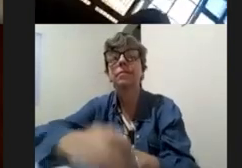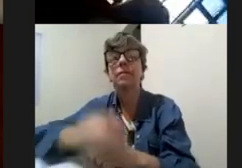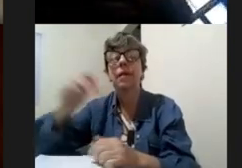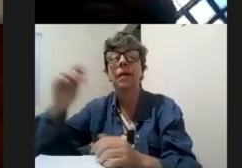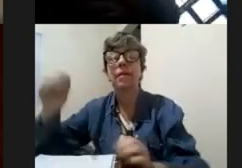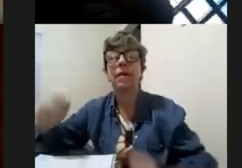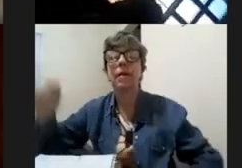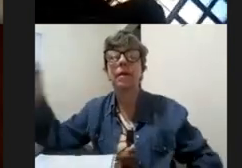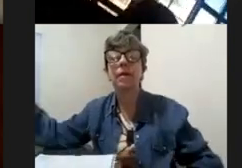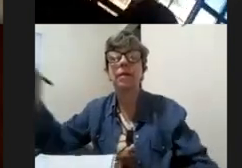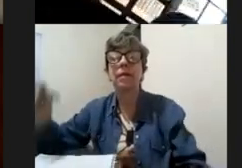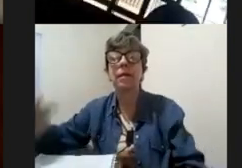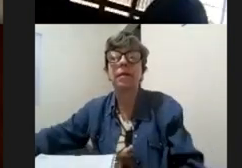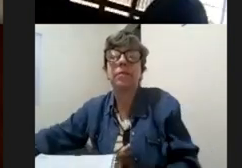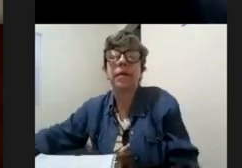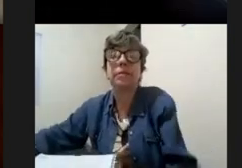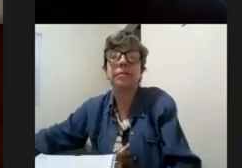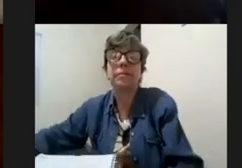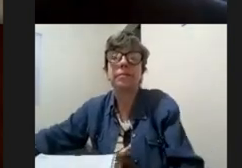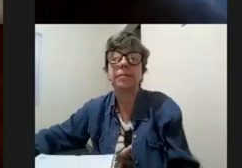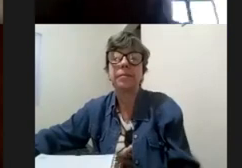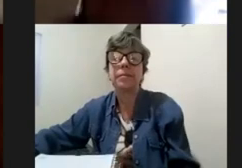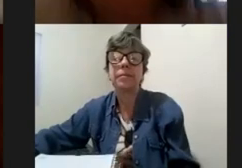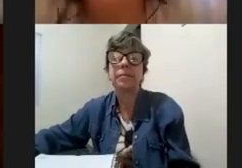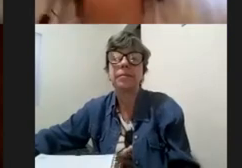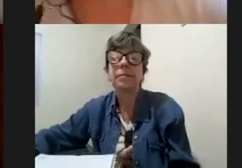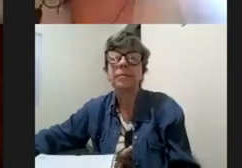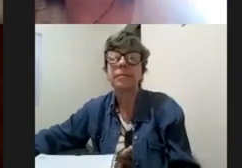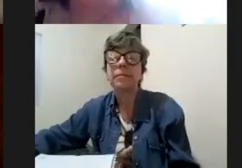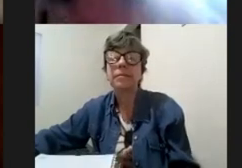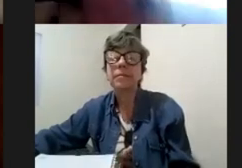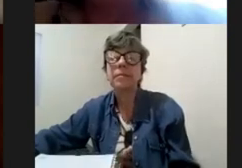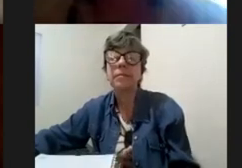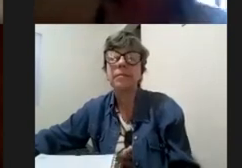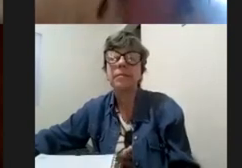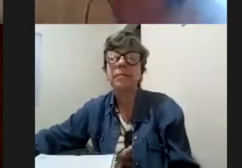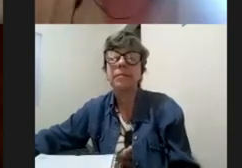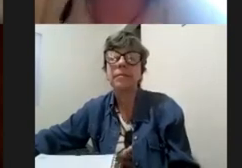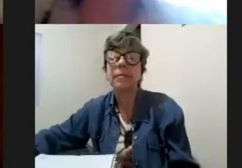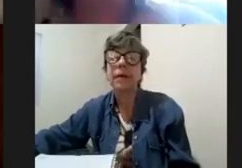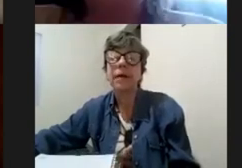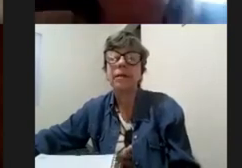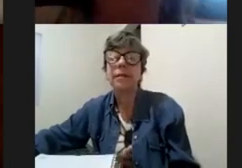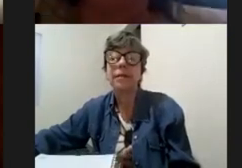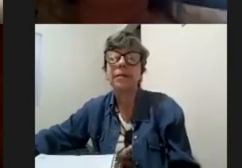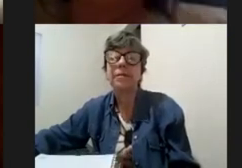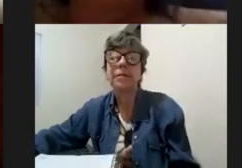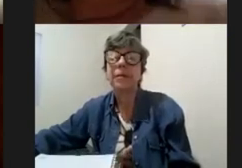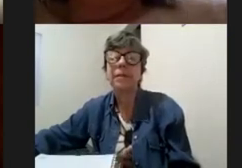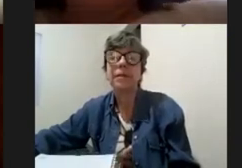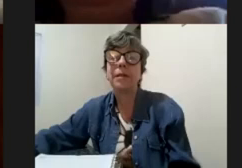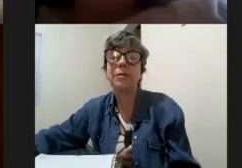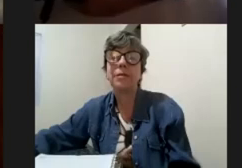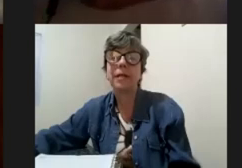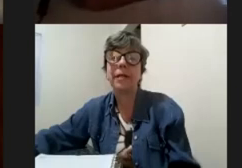no Brasil, né? Então, a minha pergunta é se fora do espaço confinado, assim,